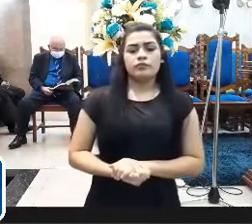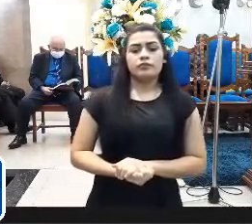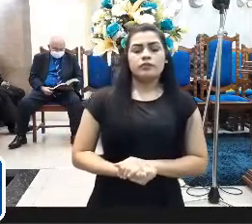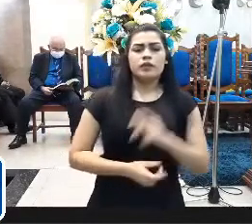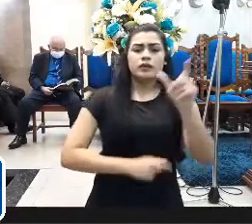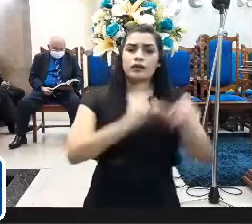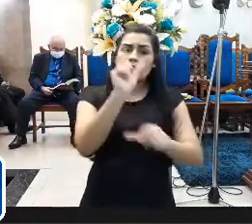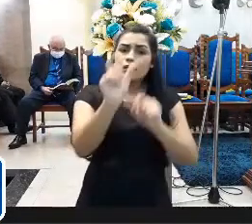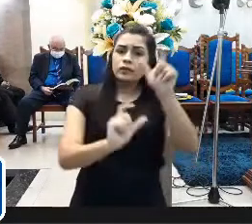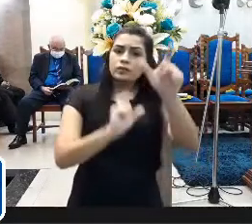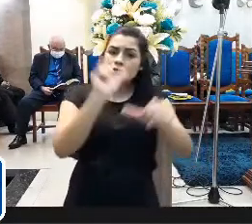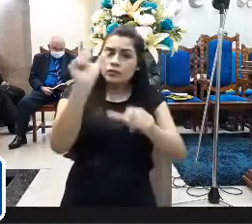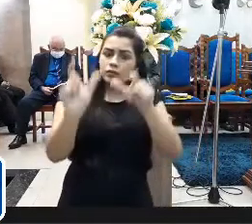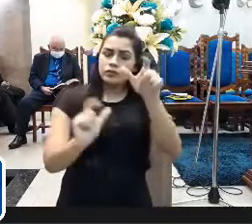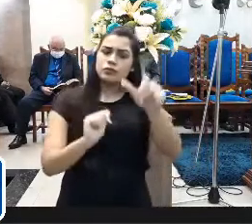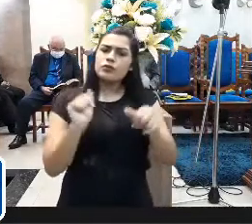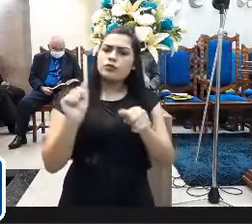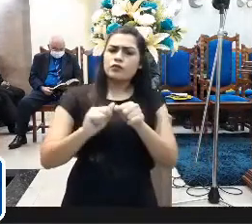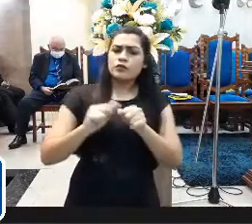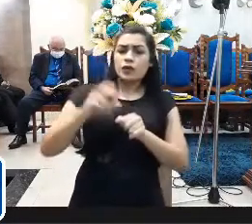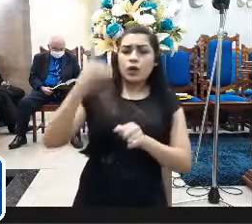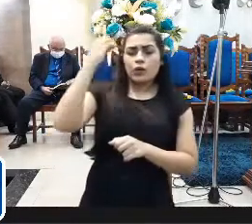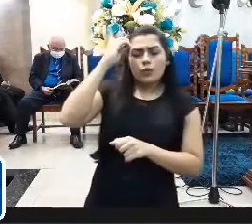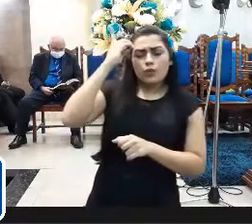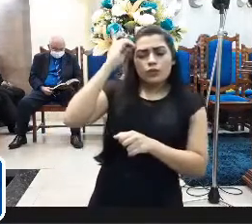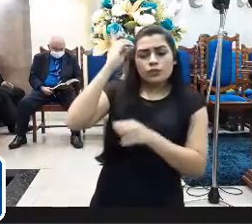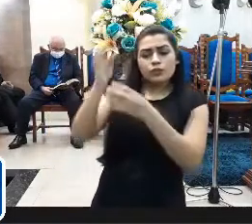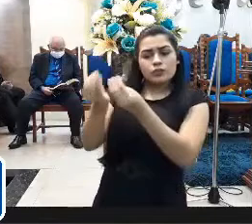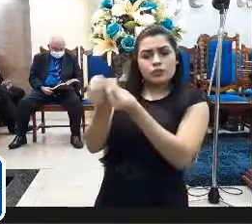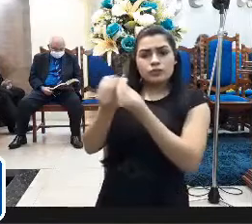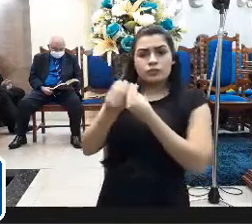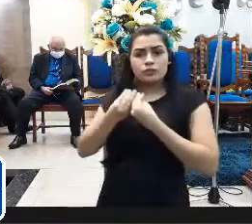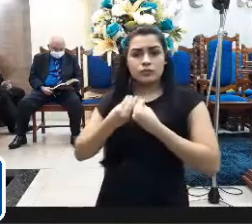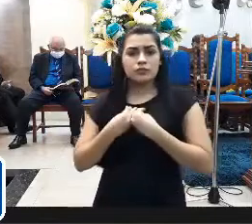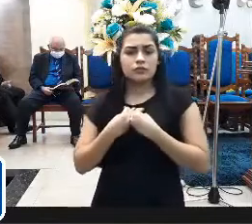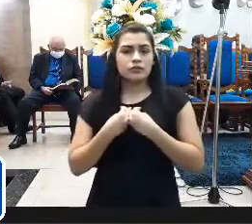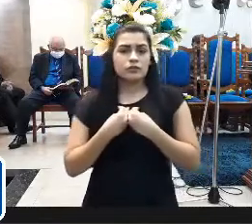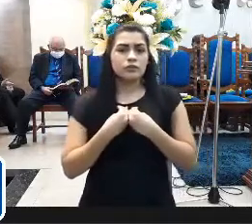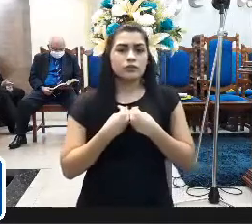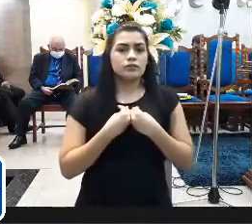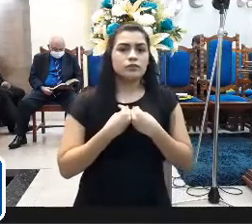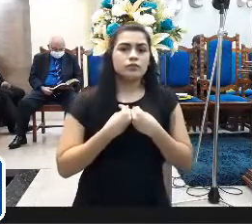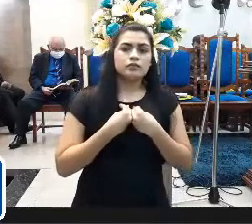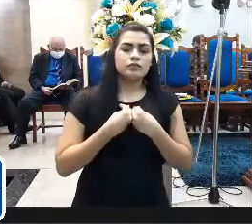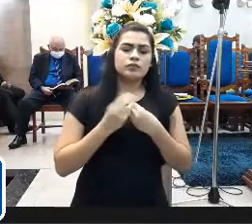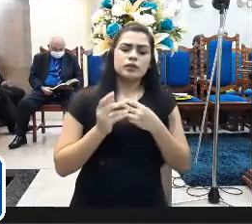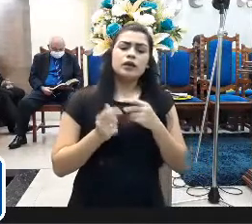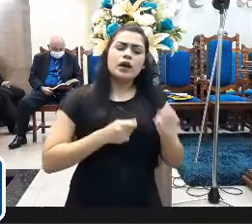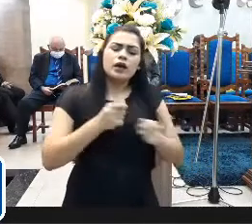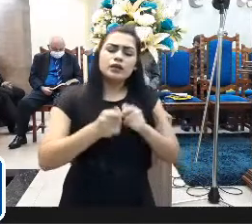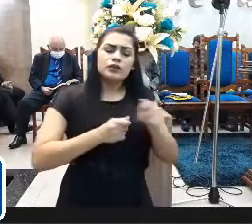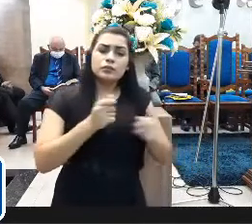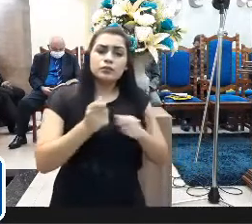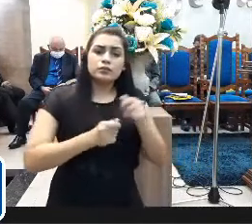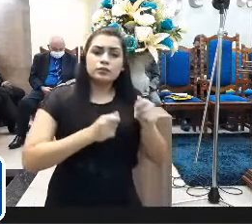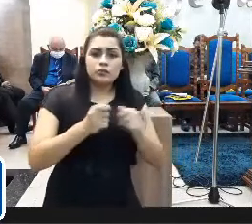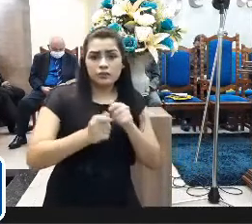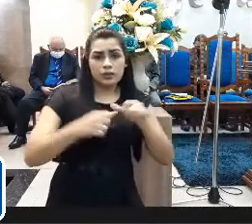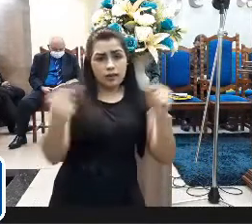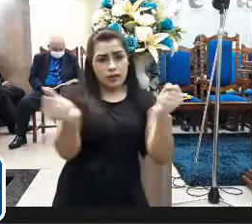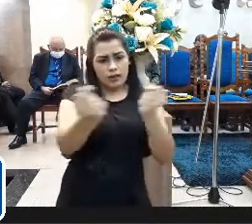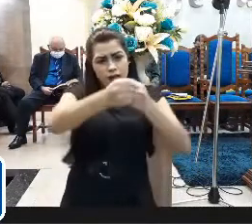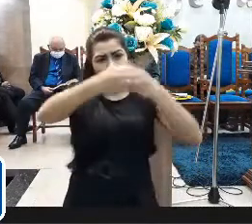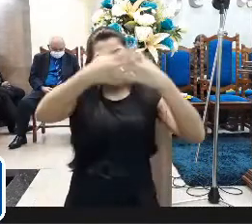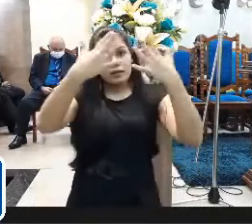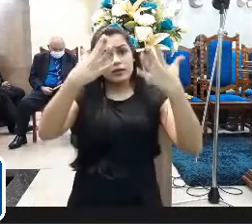para servir os outros, administrando fielmente o quê? A graça de Deus em suas múltiplas